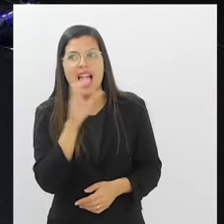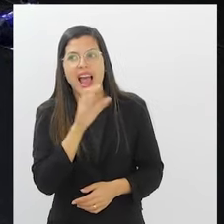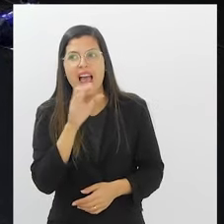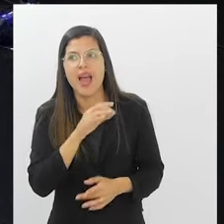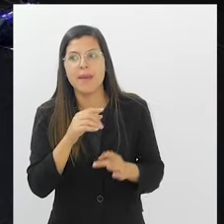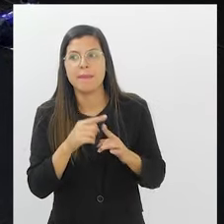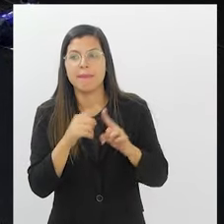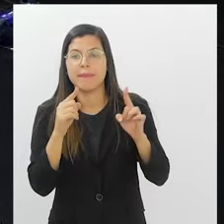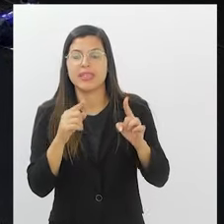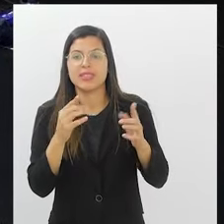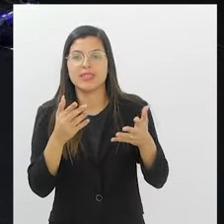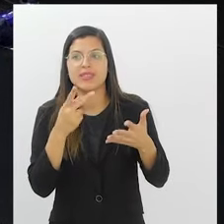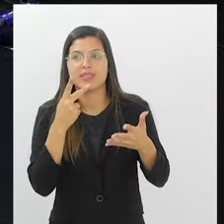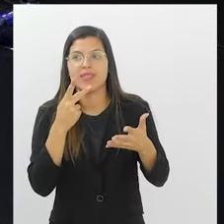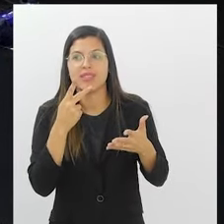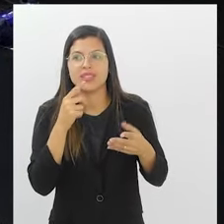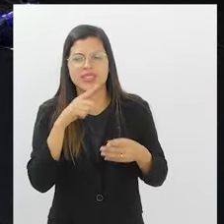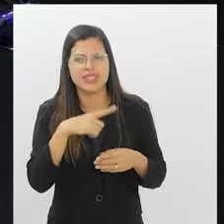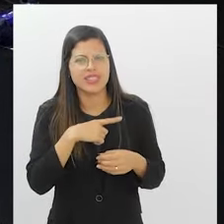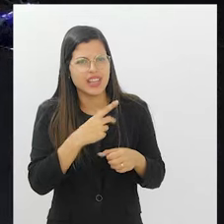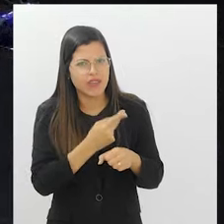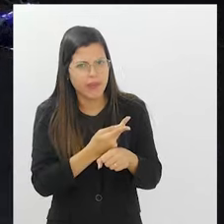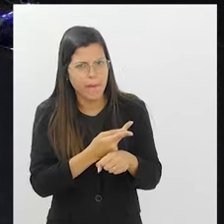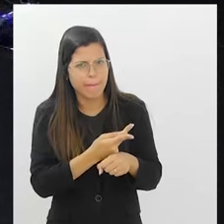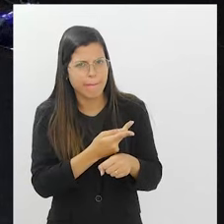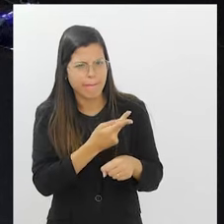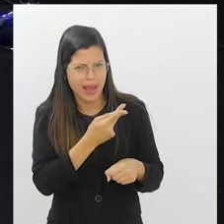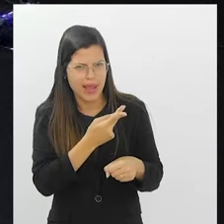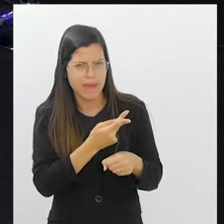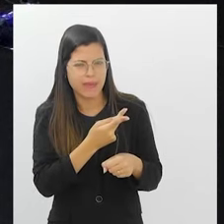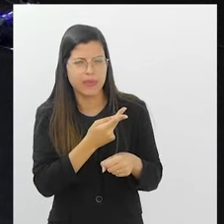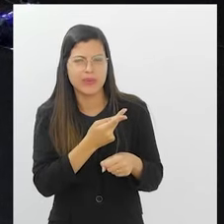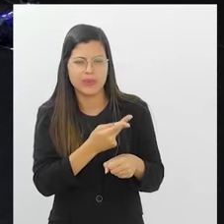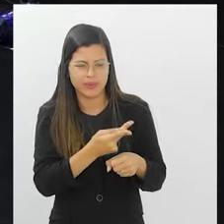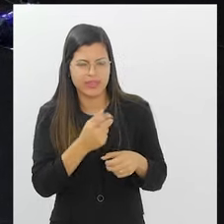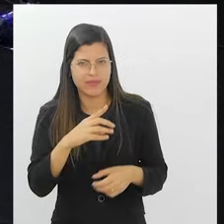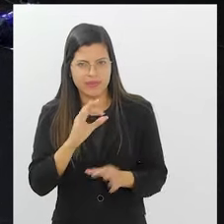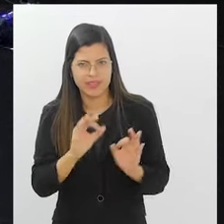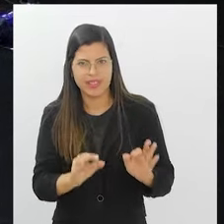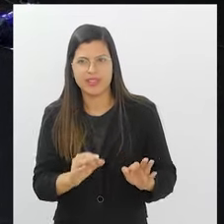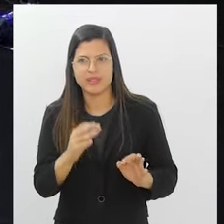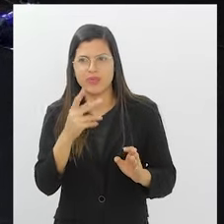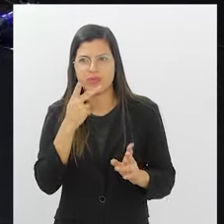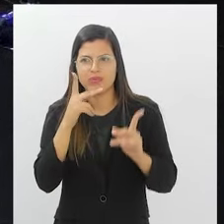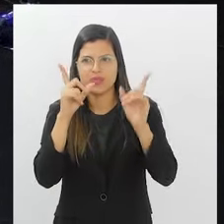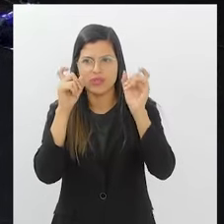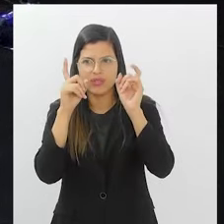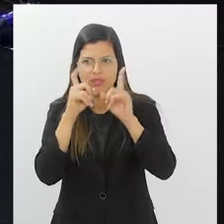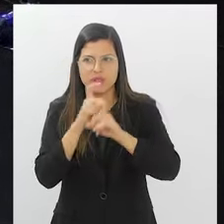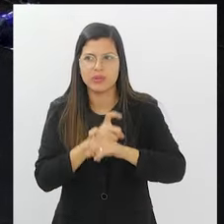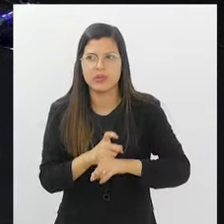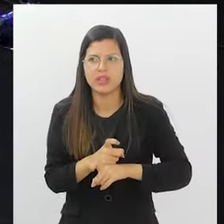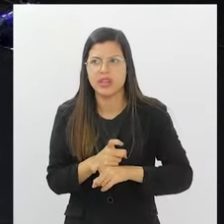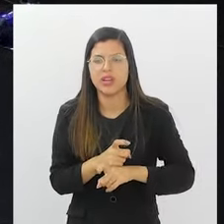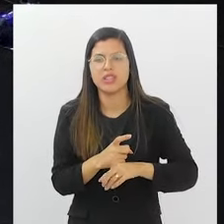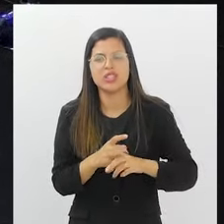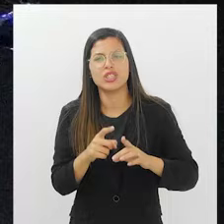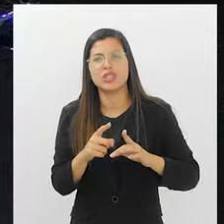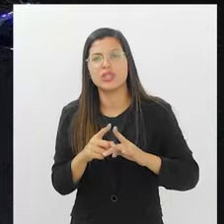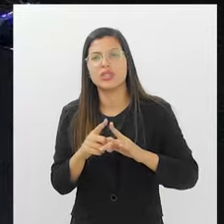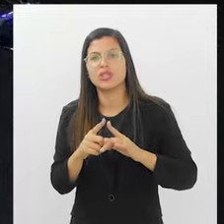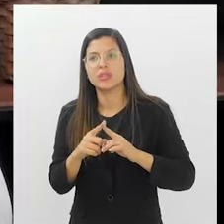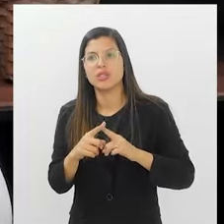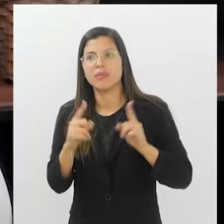não poderia deixar passar. O senhor recebeu um prêmio, não é isso? Rapidamente, porque o senhor falou de dificuldades, a gente viu as dificuldades,